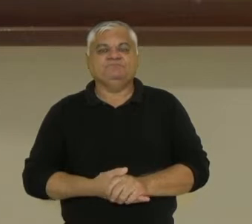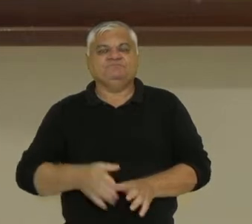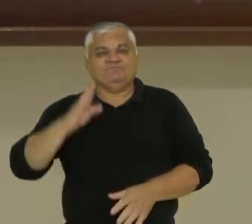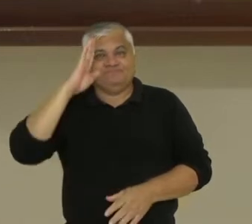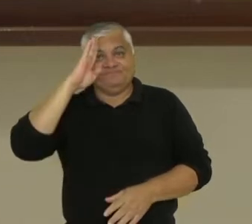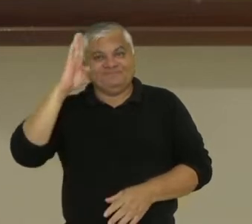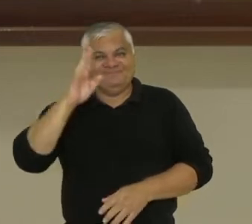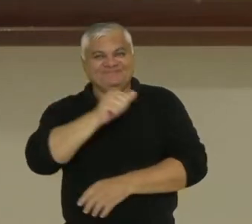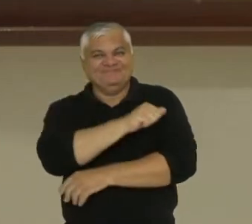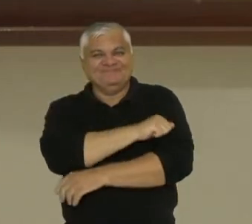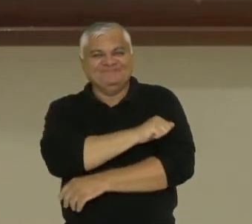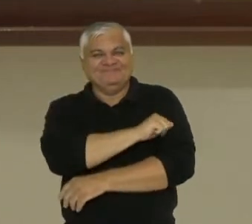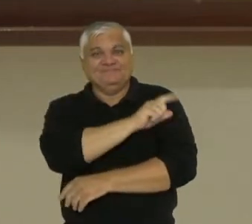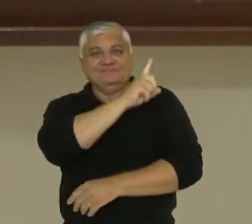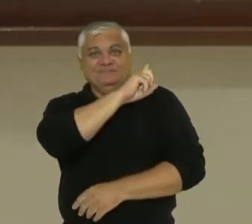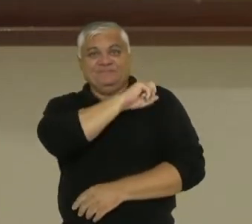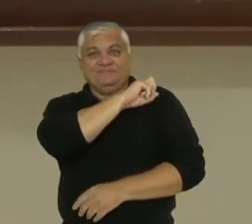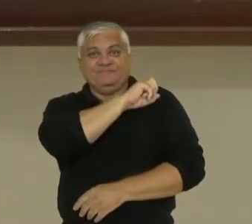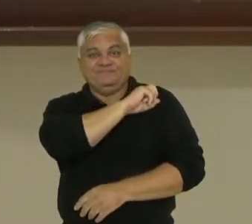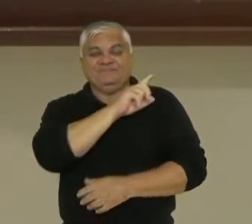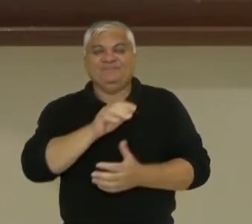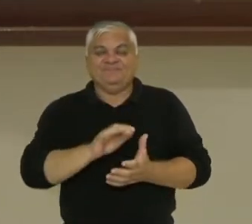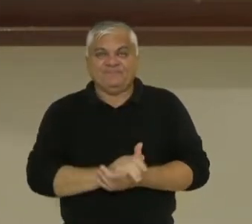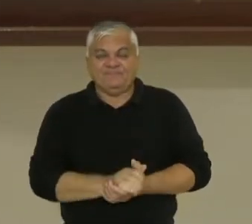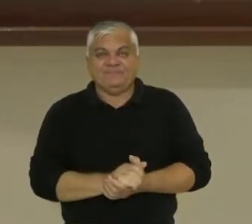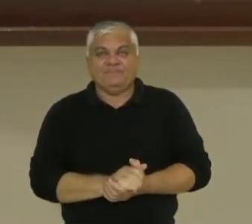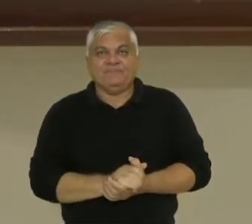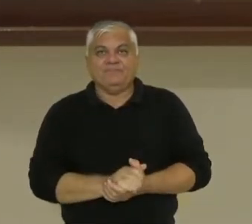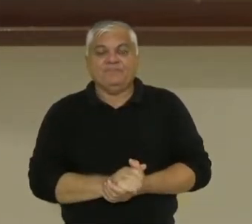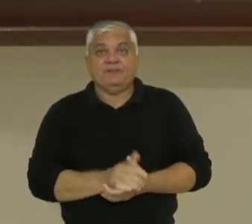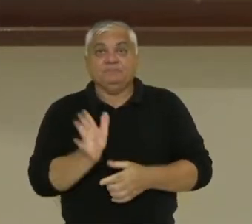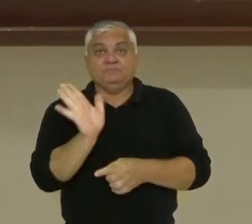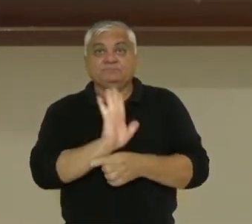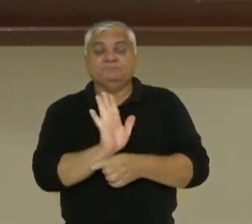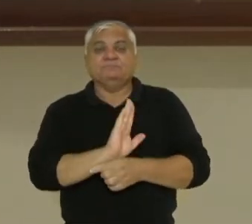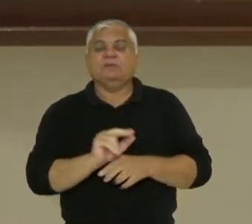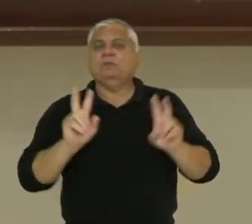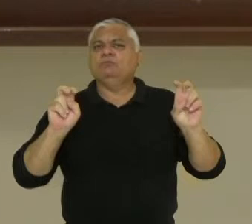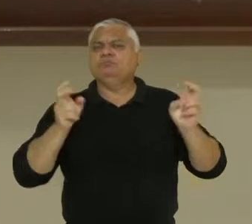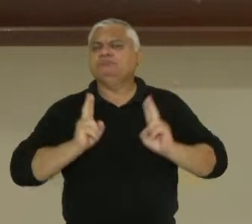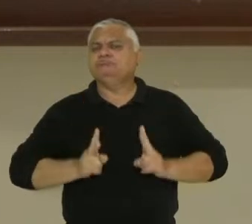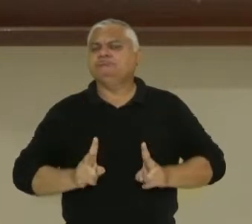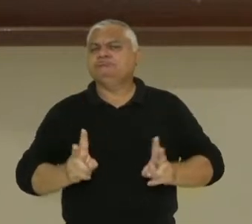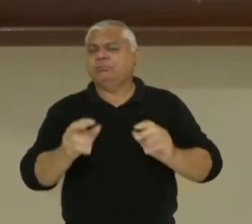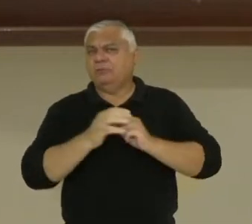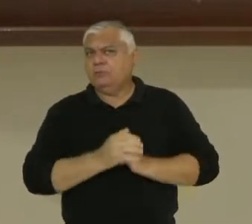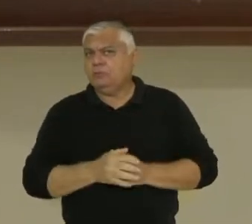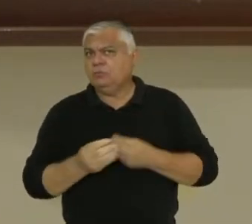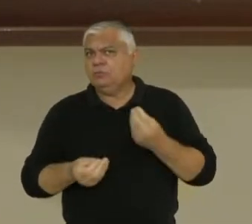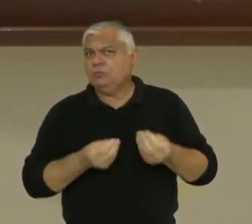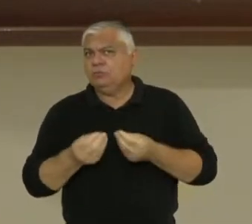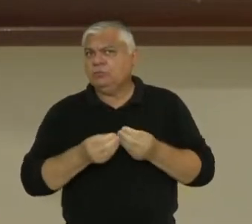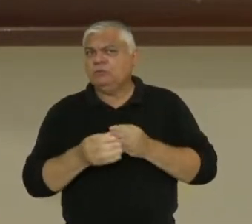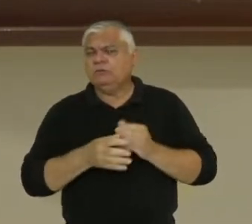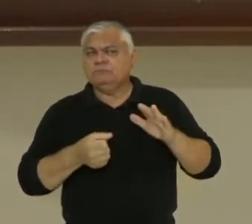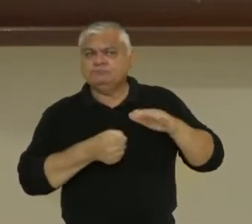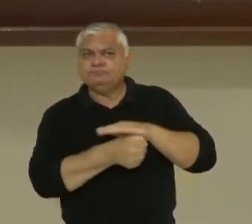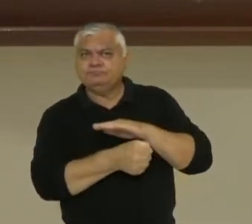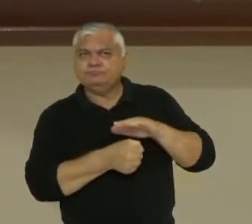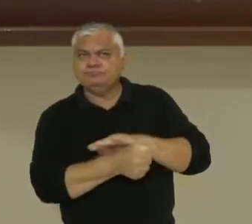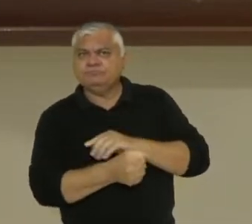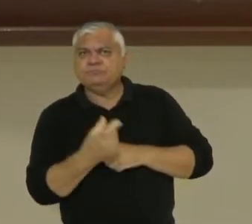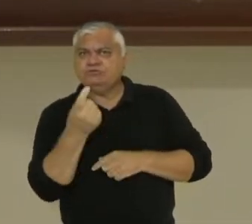Olá, estudantes da primeira série do ensino médio. Nesse vídeo a gente vai continuar falando sobre